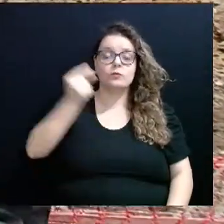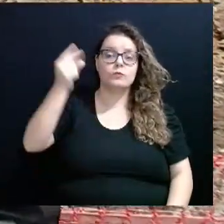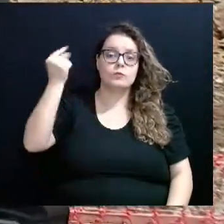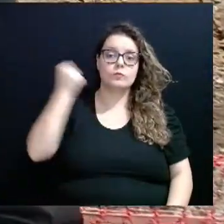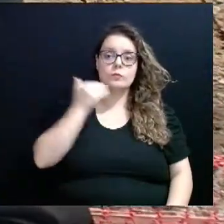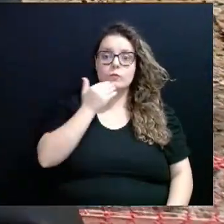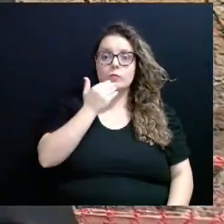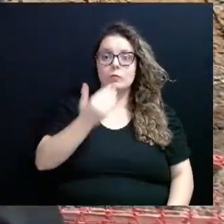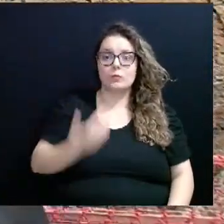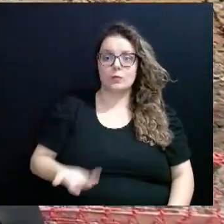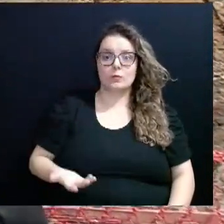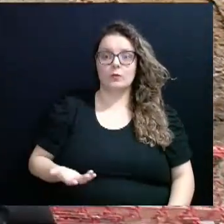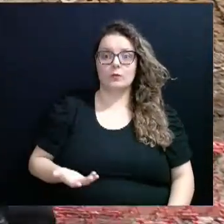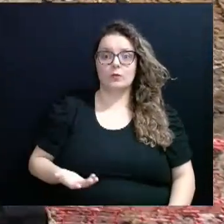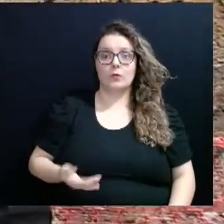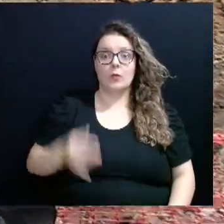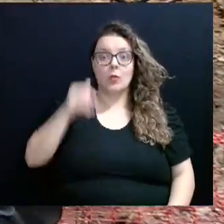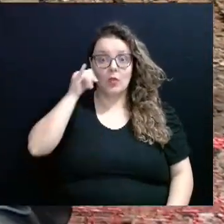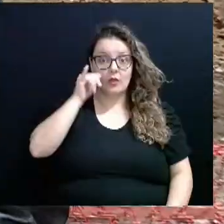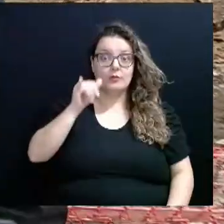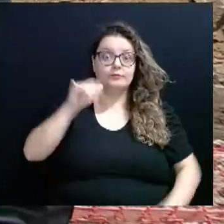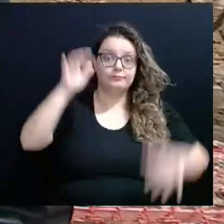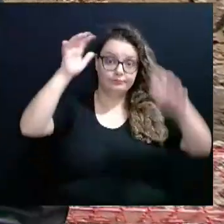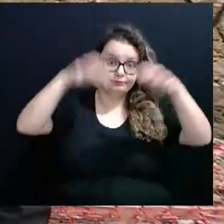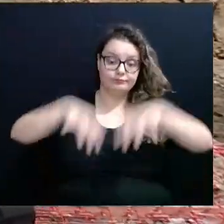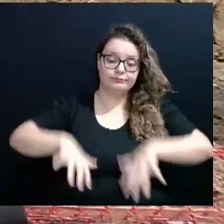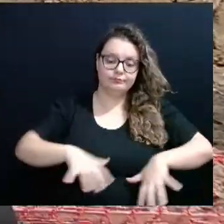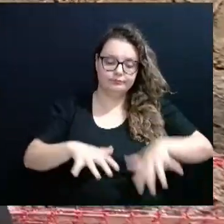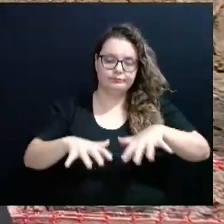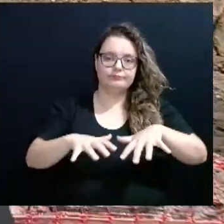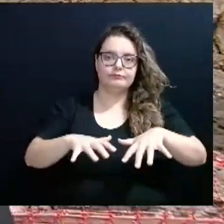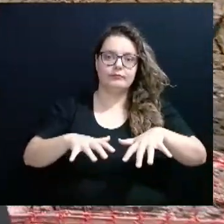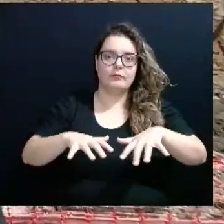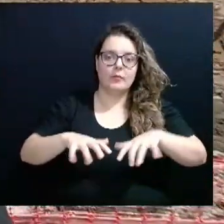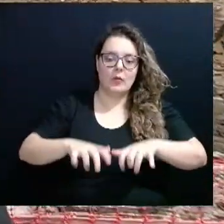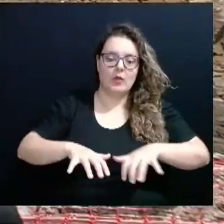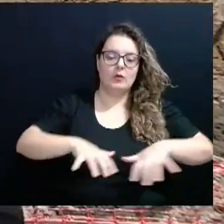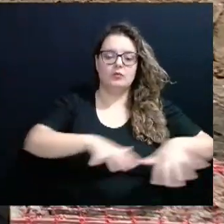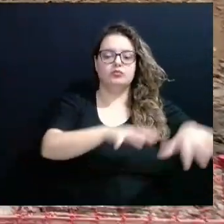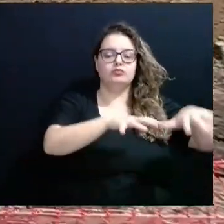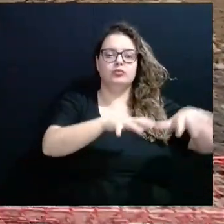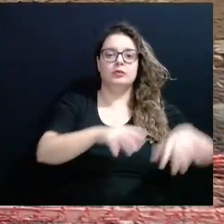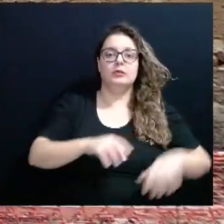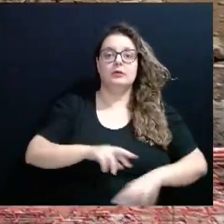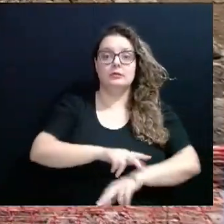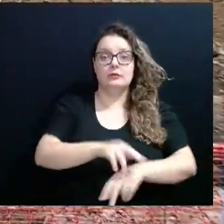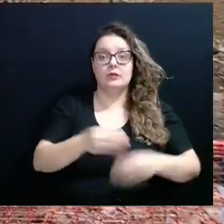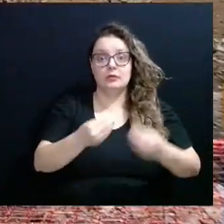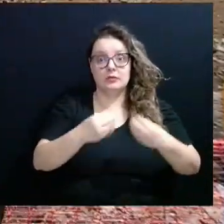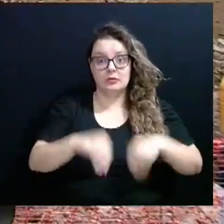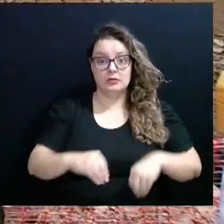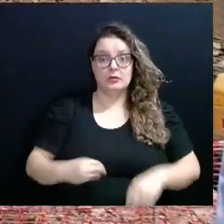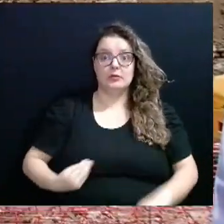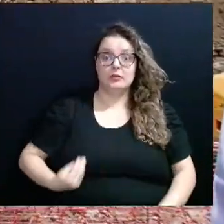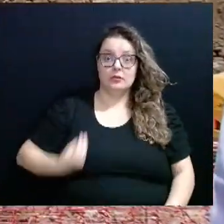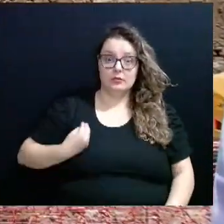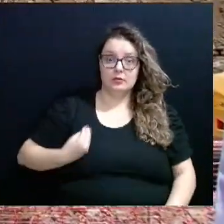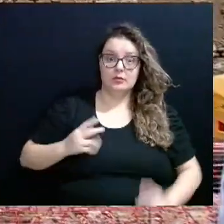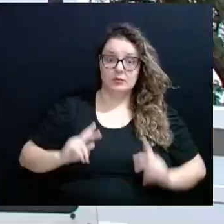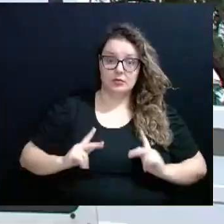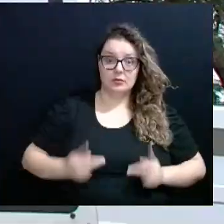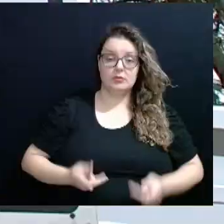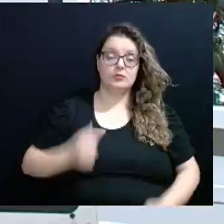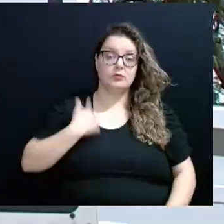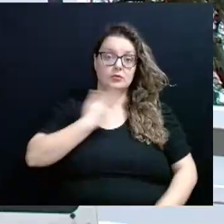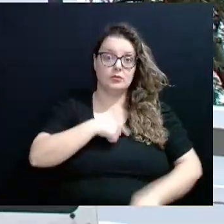para evitar as nossas enchentes, alagamentos, que traz tantos prejuízos para as vidas humanas do nosso povo, como também